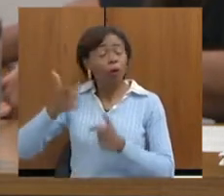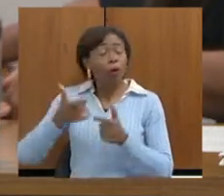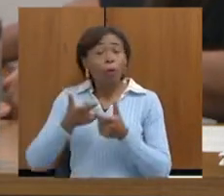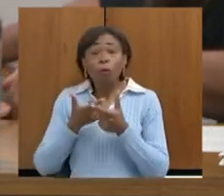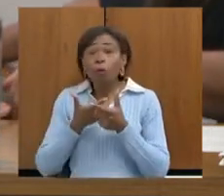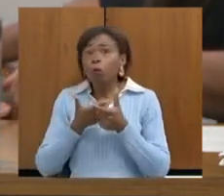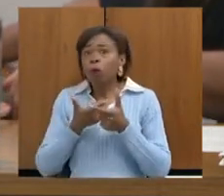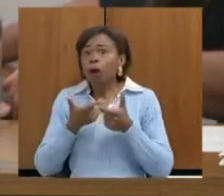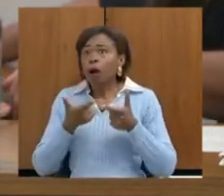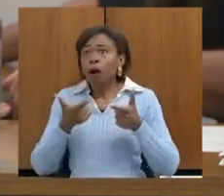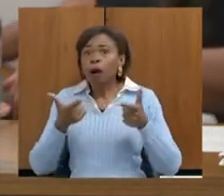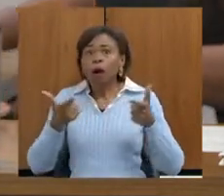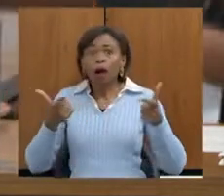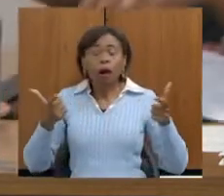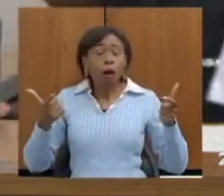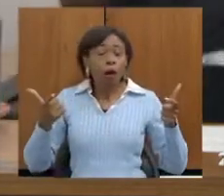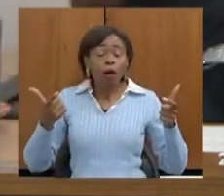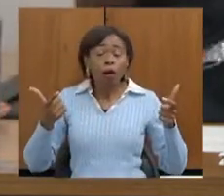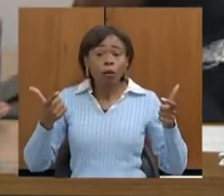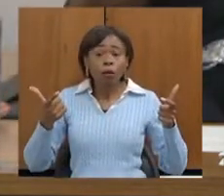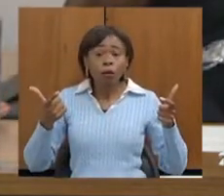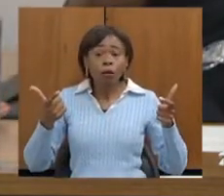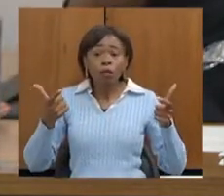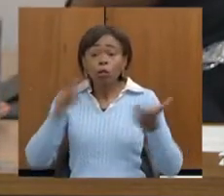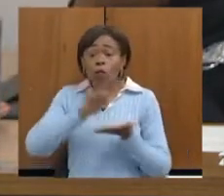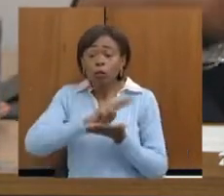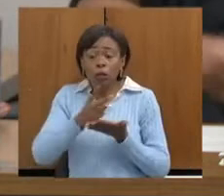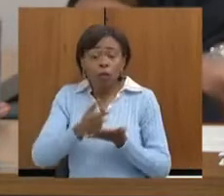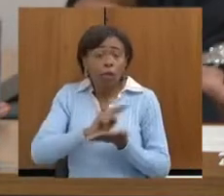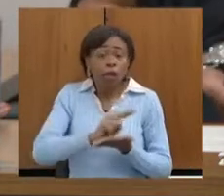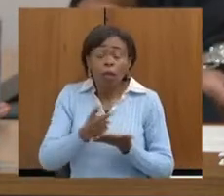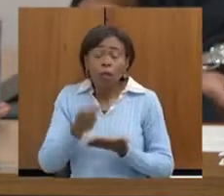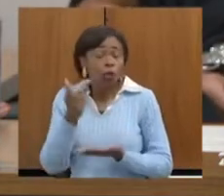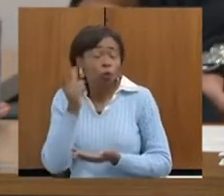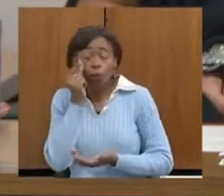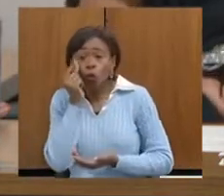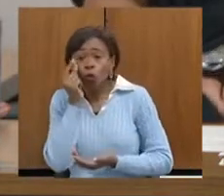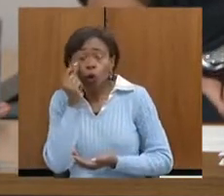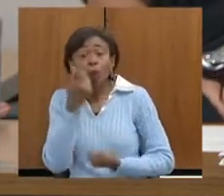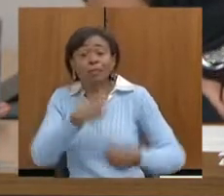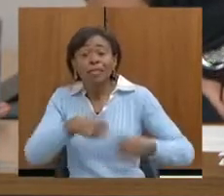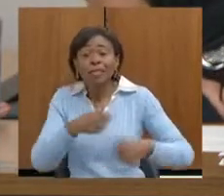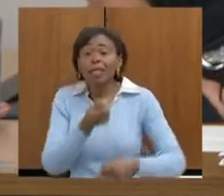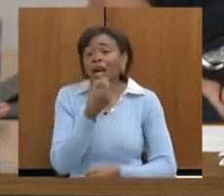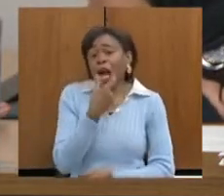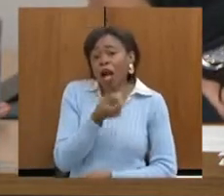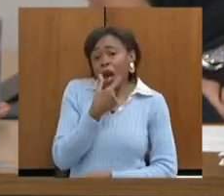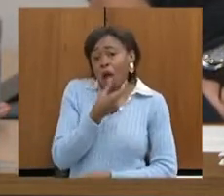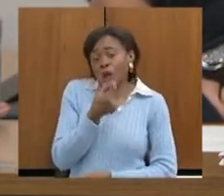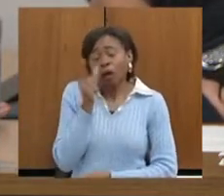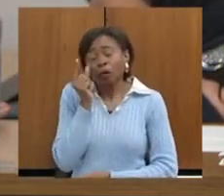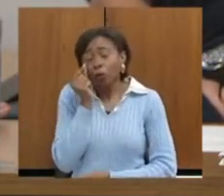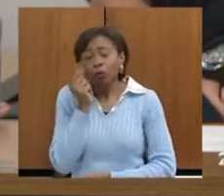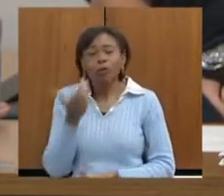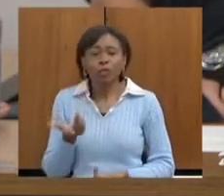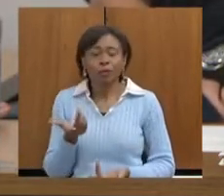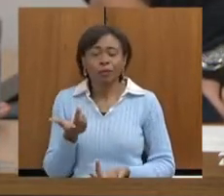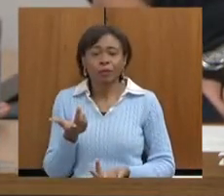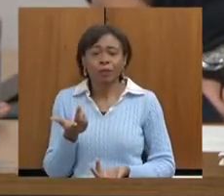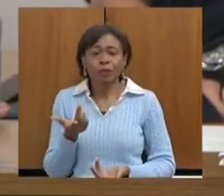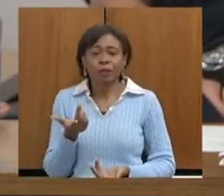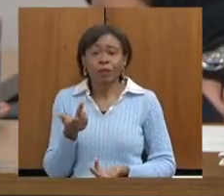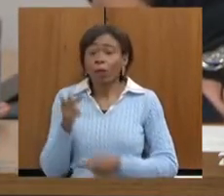não tem mais a possibilidade de dormir sem uso de medicamento temos atingidas e atingidas que não